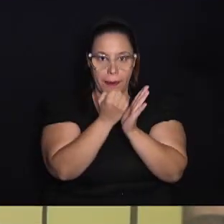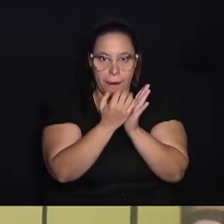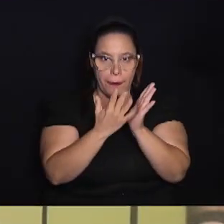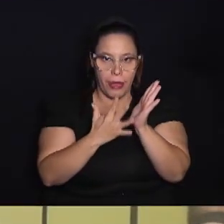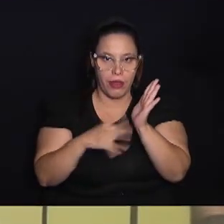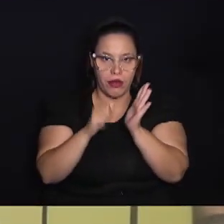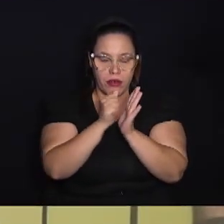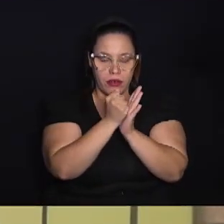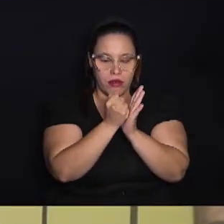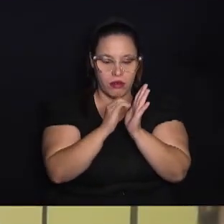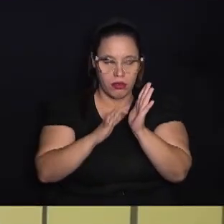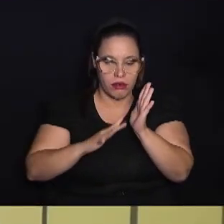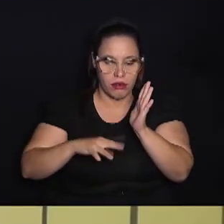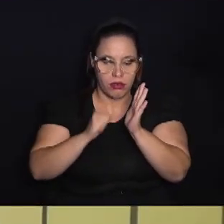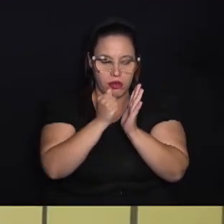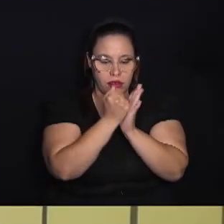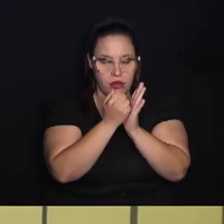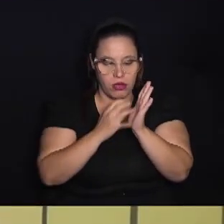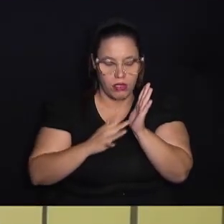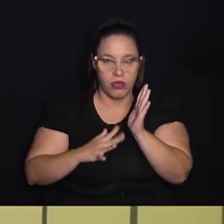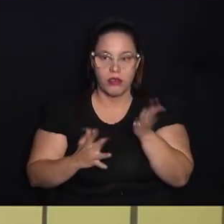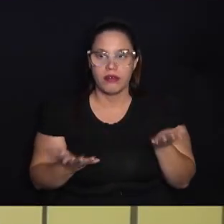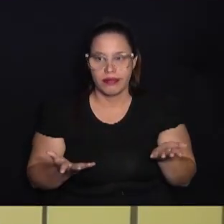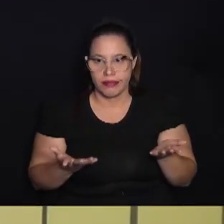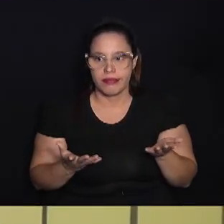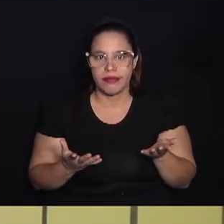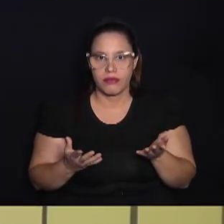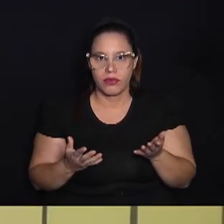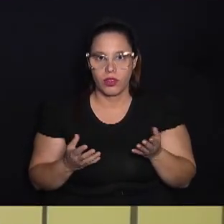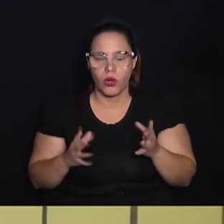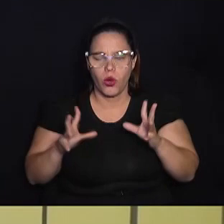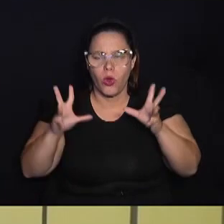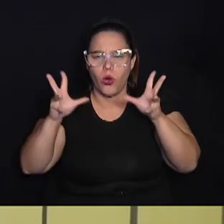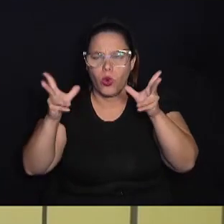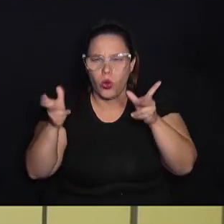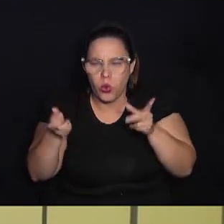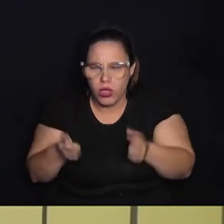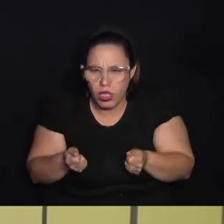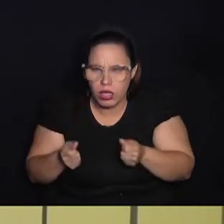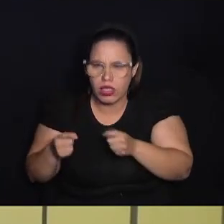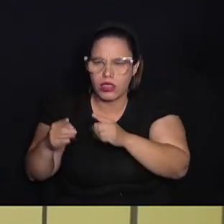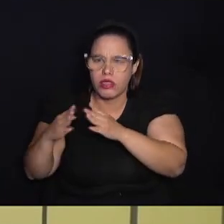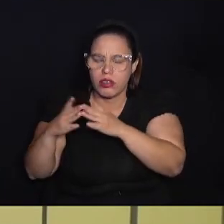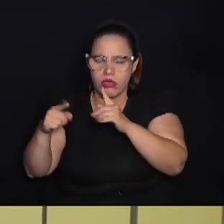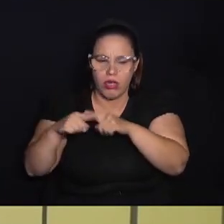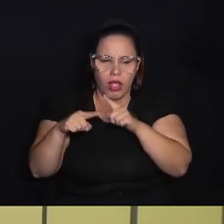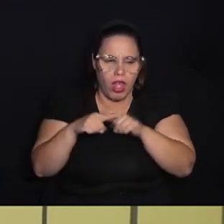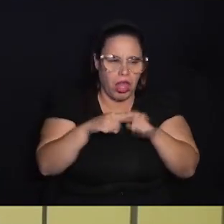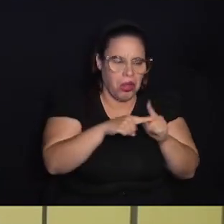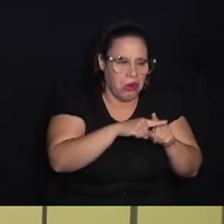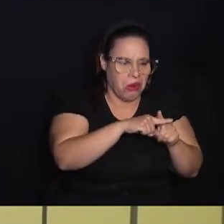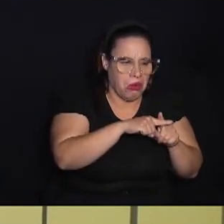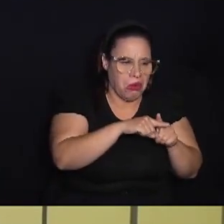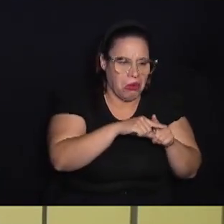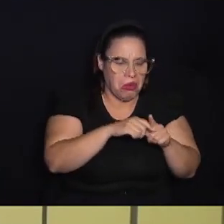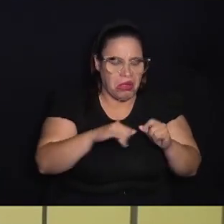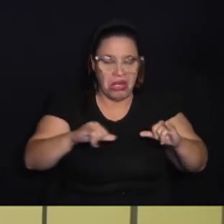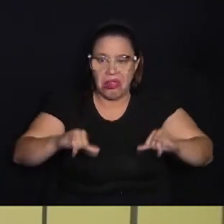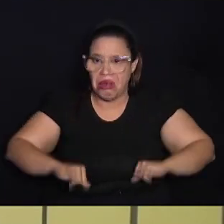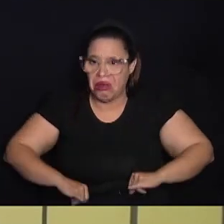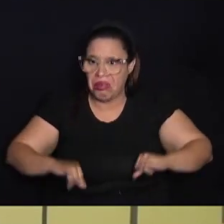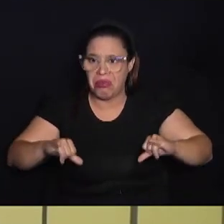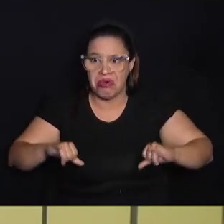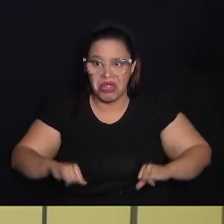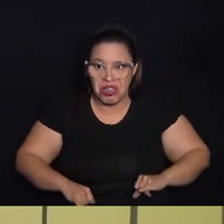mais interesse né mais interesse a gente vê o tanto que os cemitérios sofreram sofreram né com furtos depredação e não só o cemitério